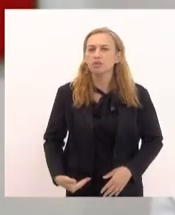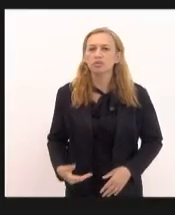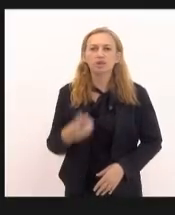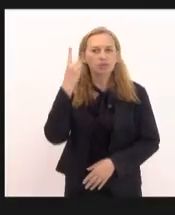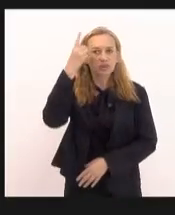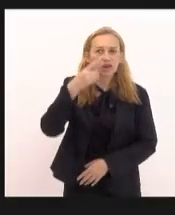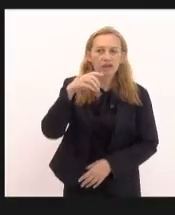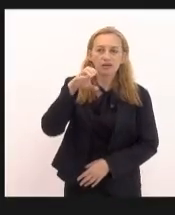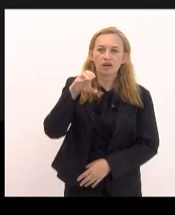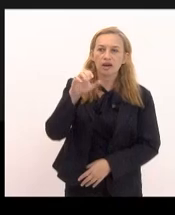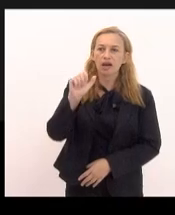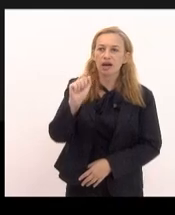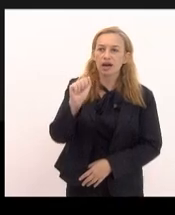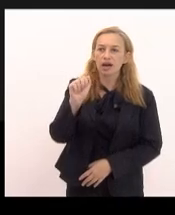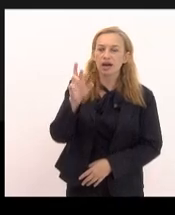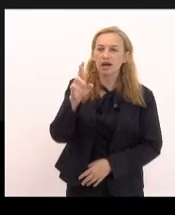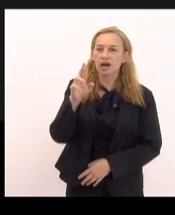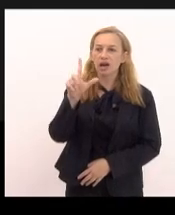Augusto.